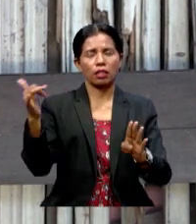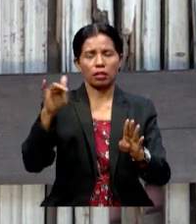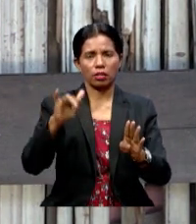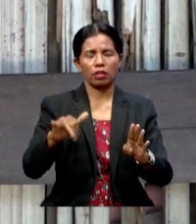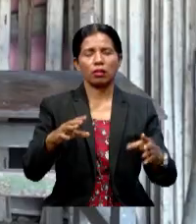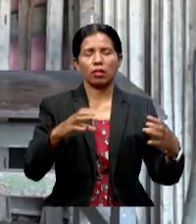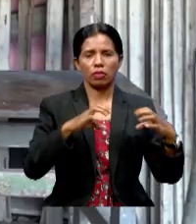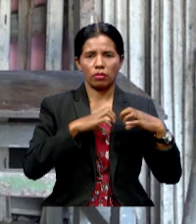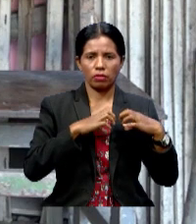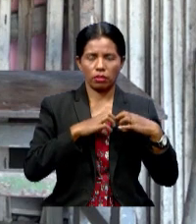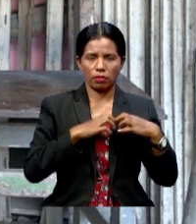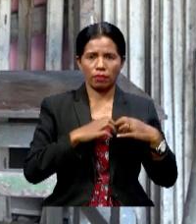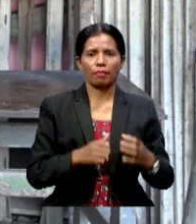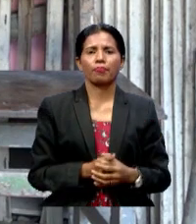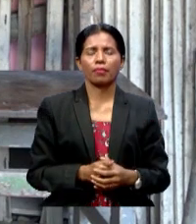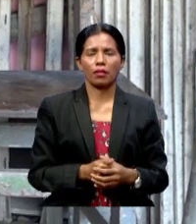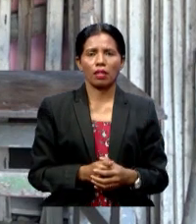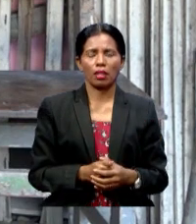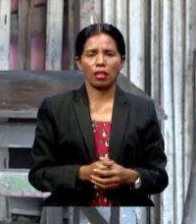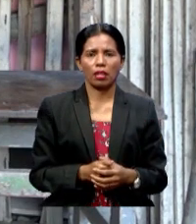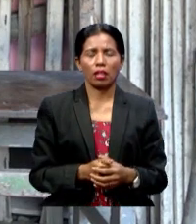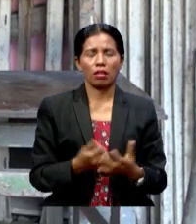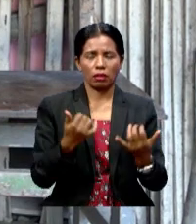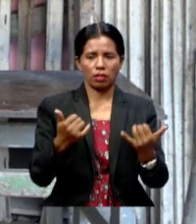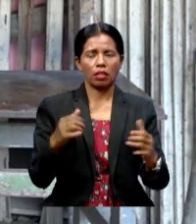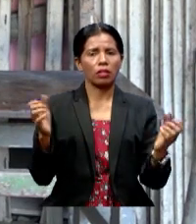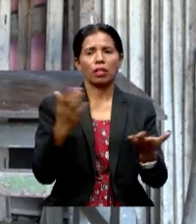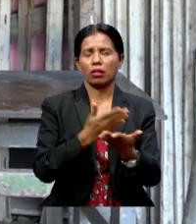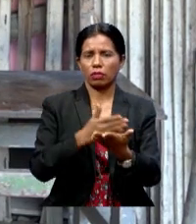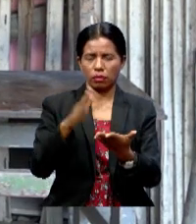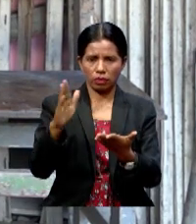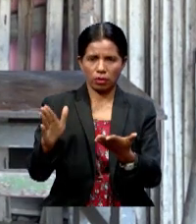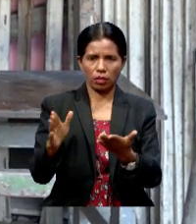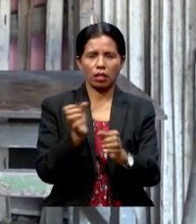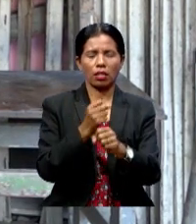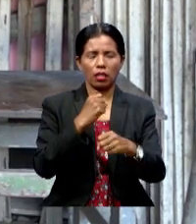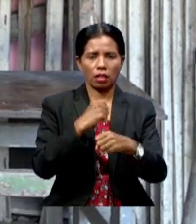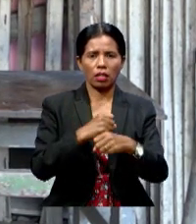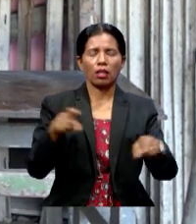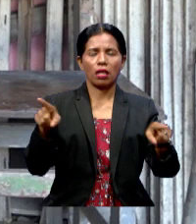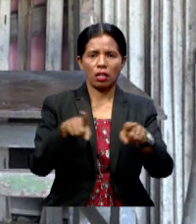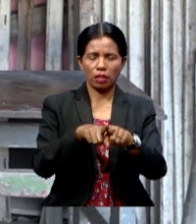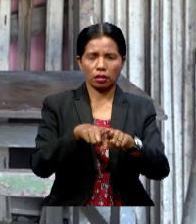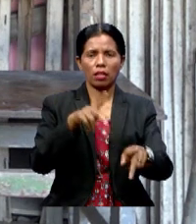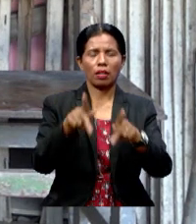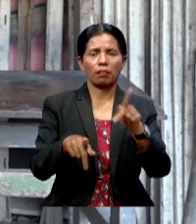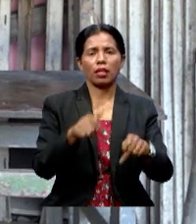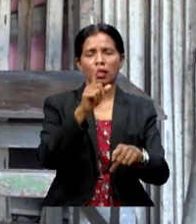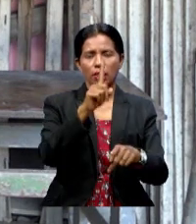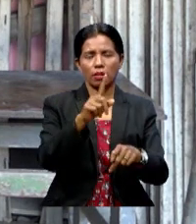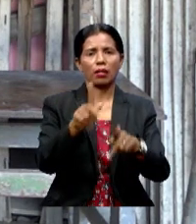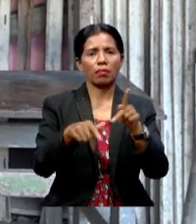ufuan. Condição nemos laos atufahe, no halo comparação husi ema ida ba ema